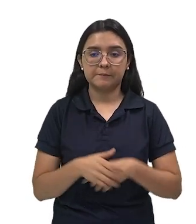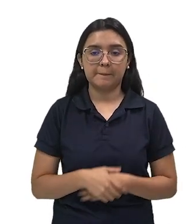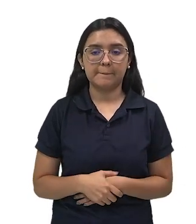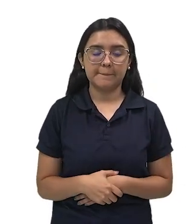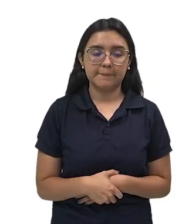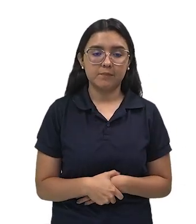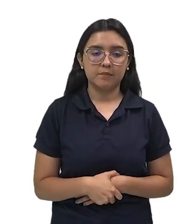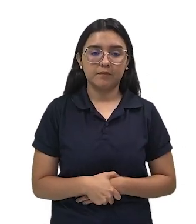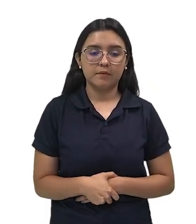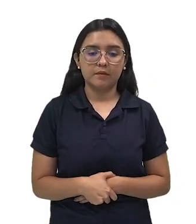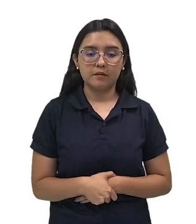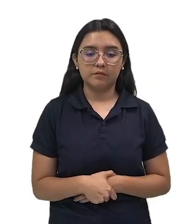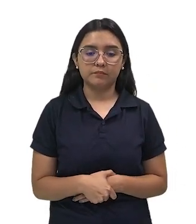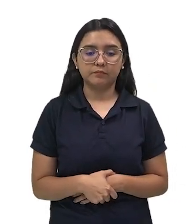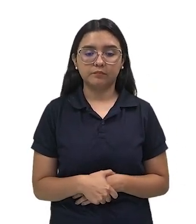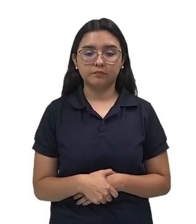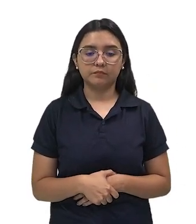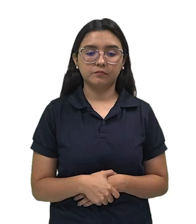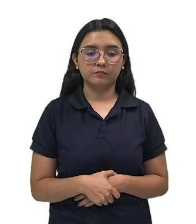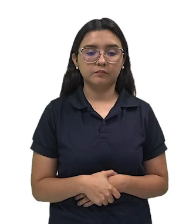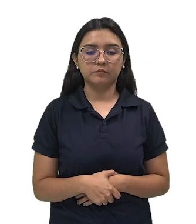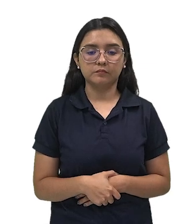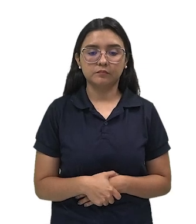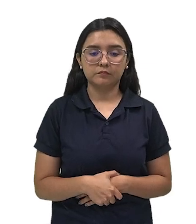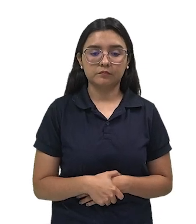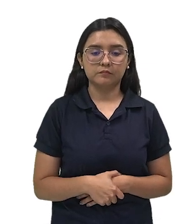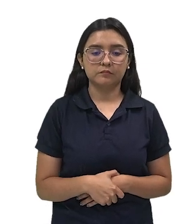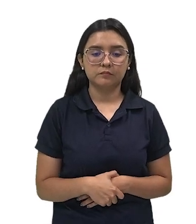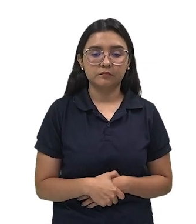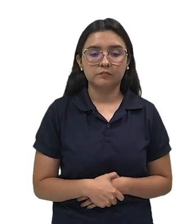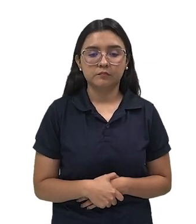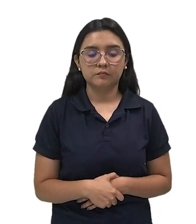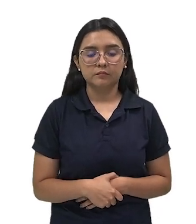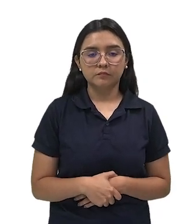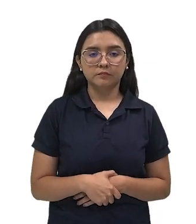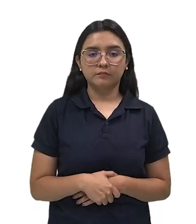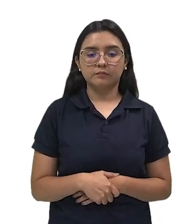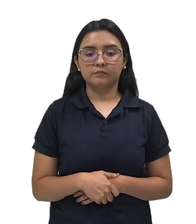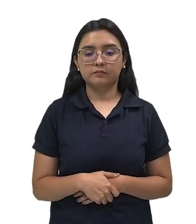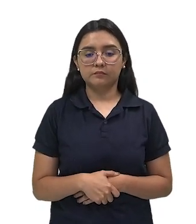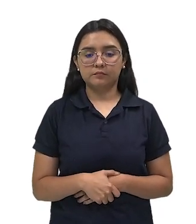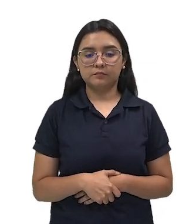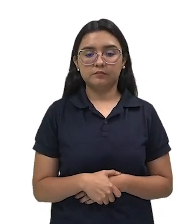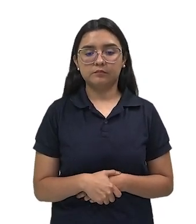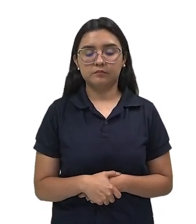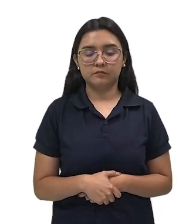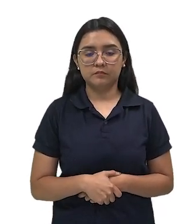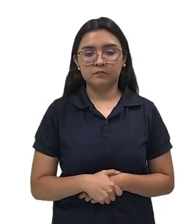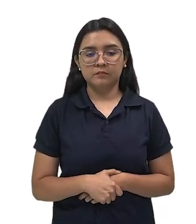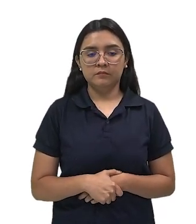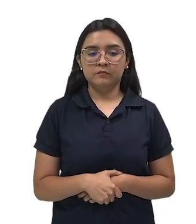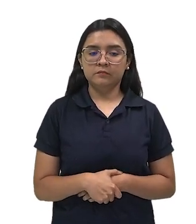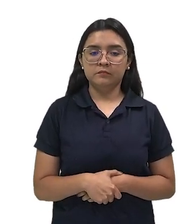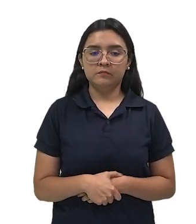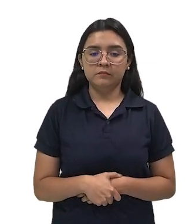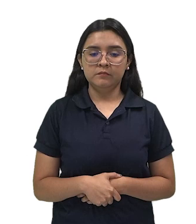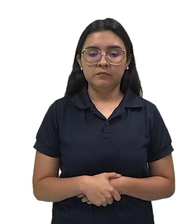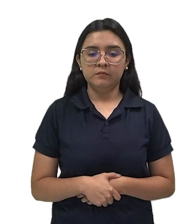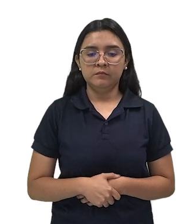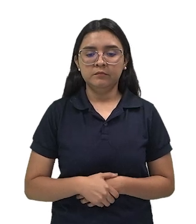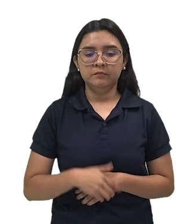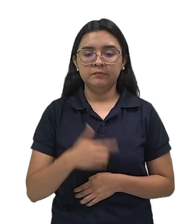E aqui, então, dividiu por 100 em cima, tem que dividir por 100 embaixo.